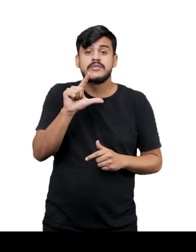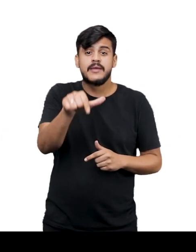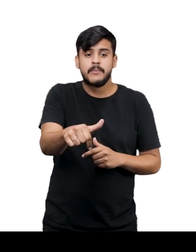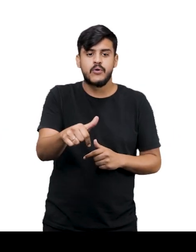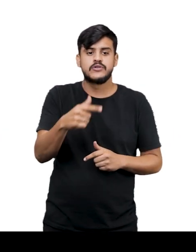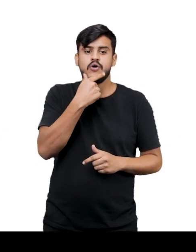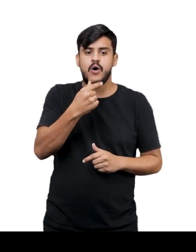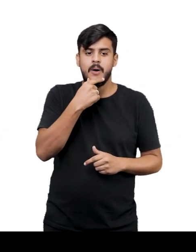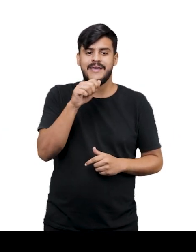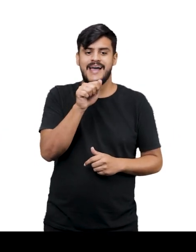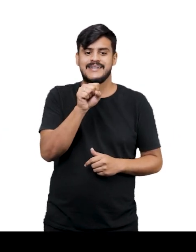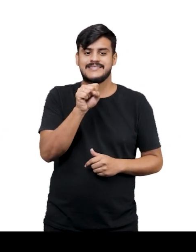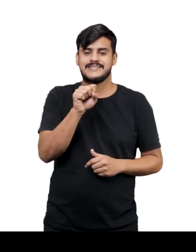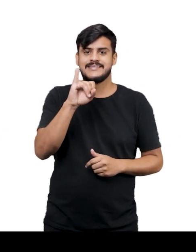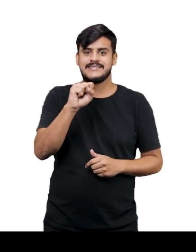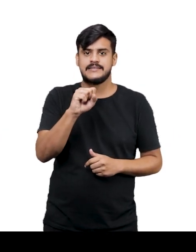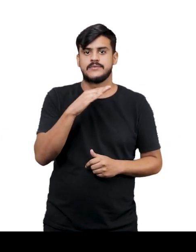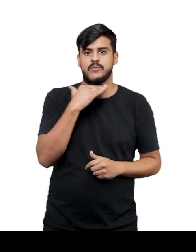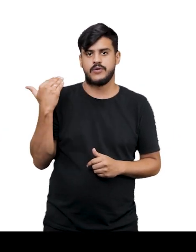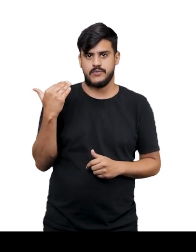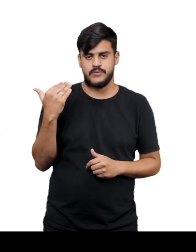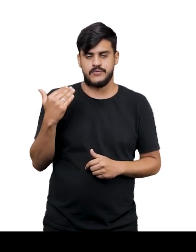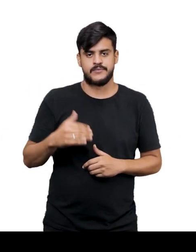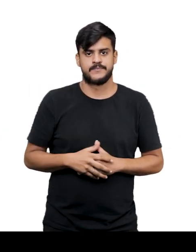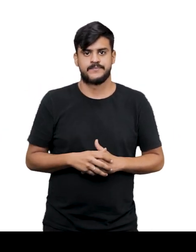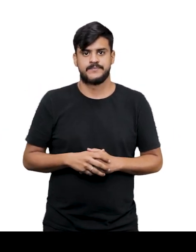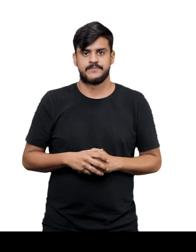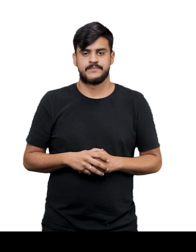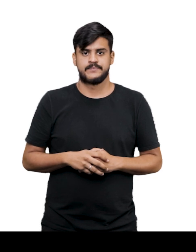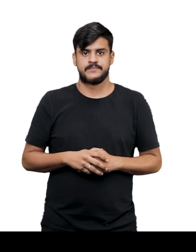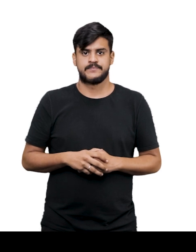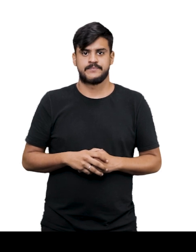museu, Assis Chateaubriand.